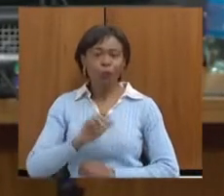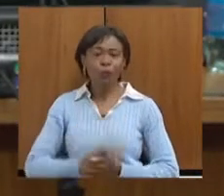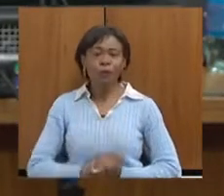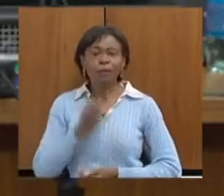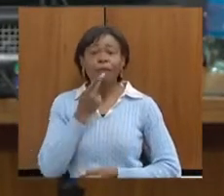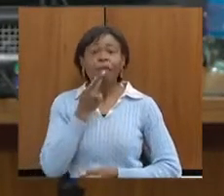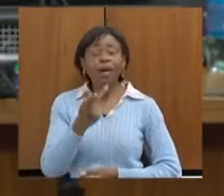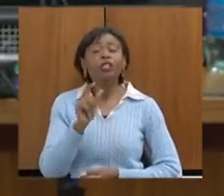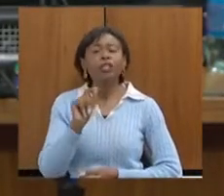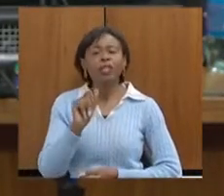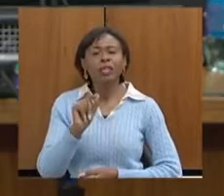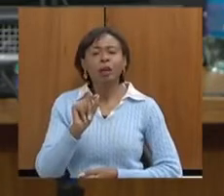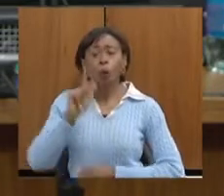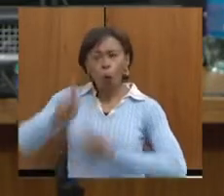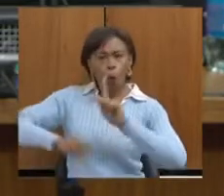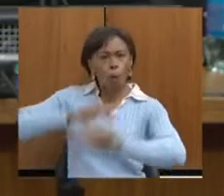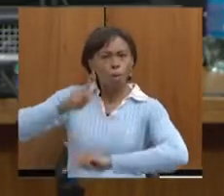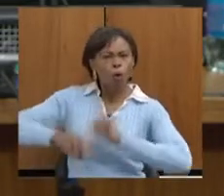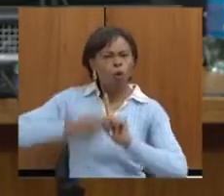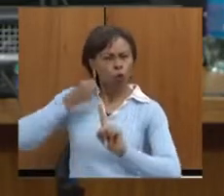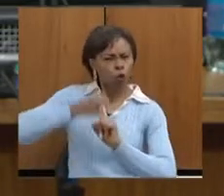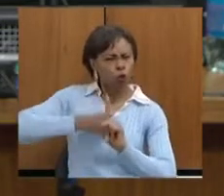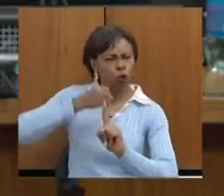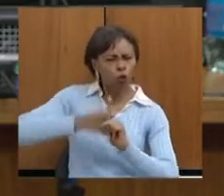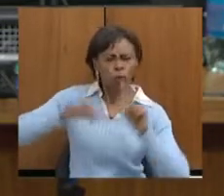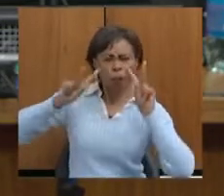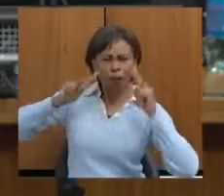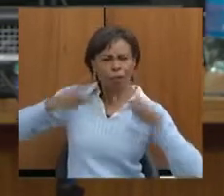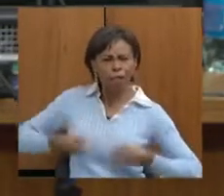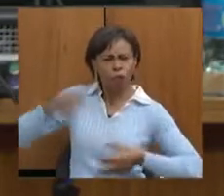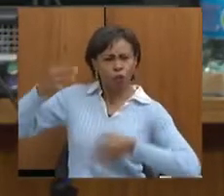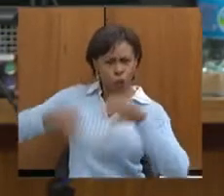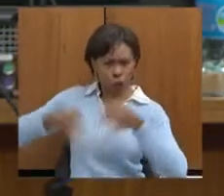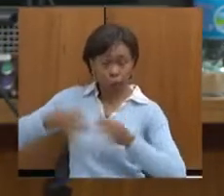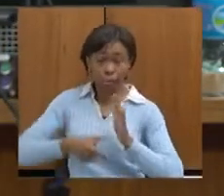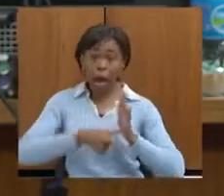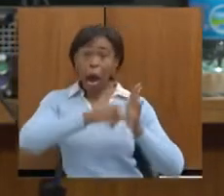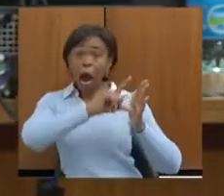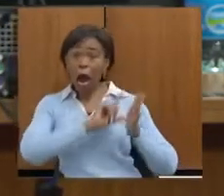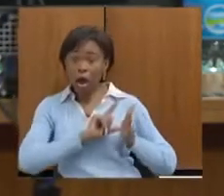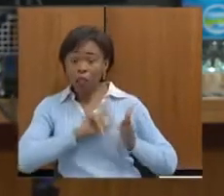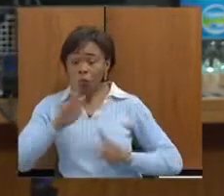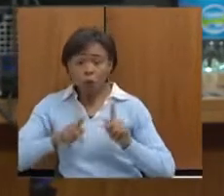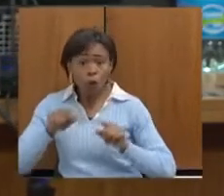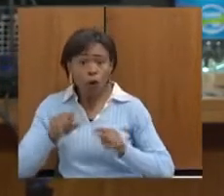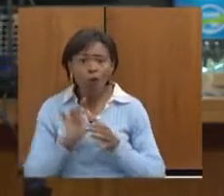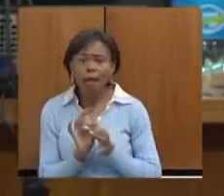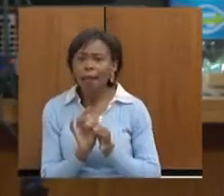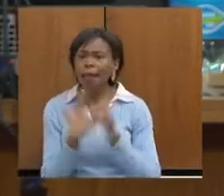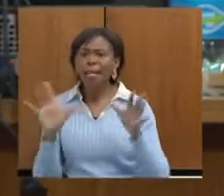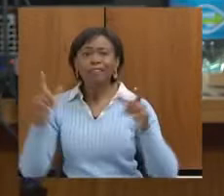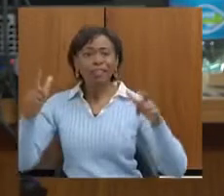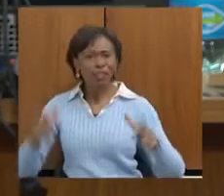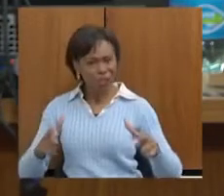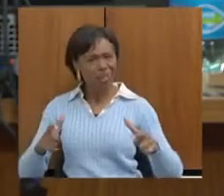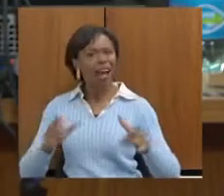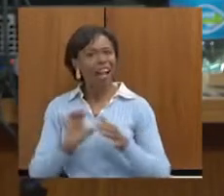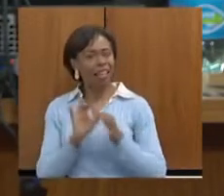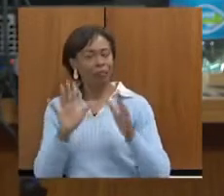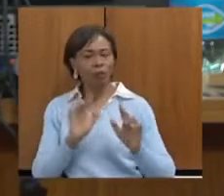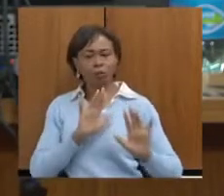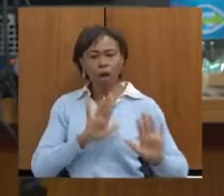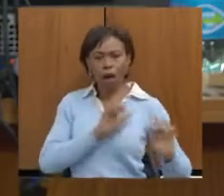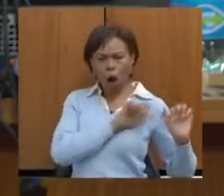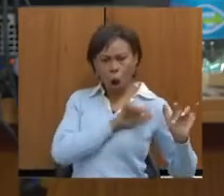o reconhecimento e justiça antes o povo era o livre no seu território né vieram os gananciosos